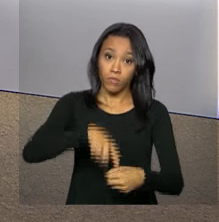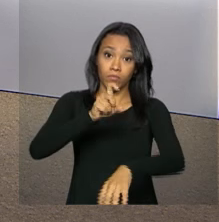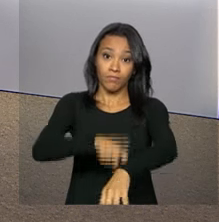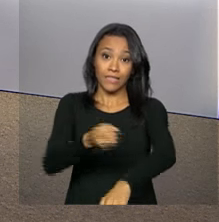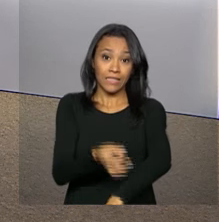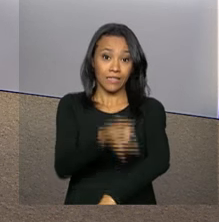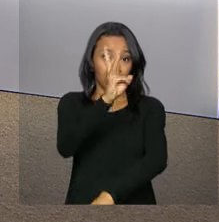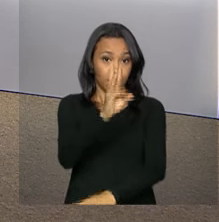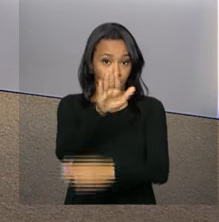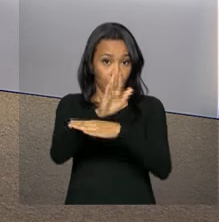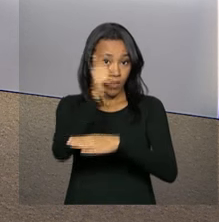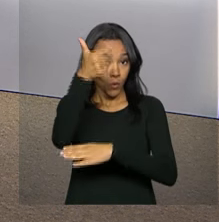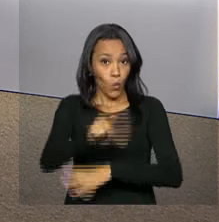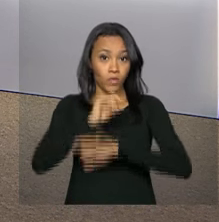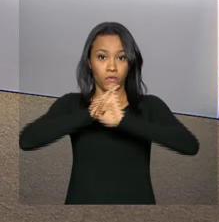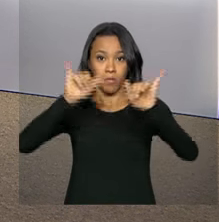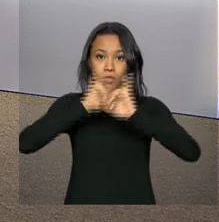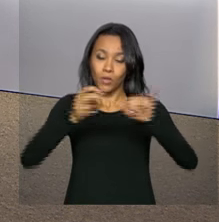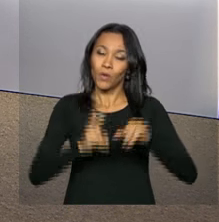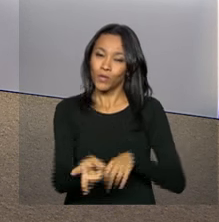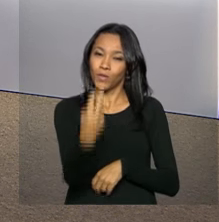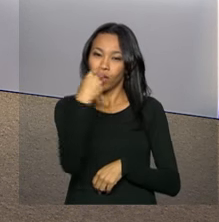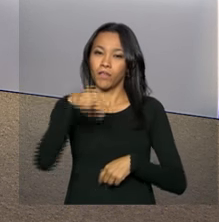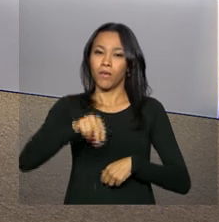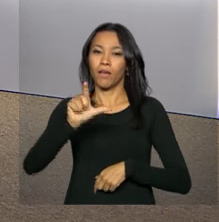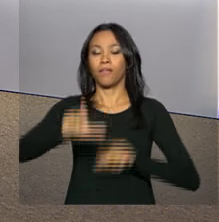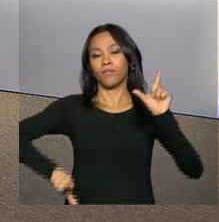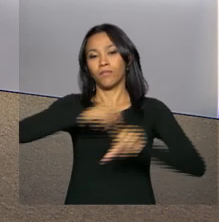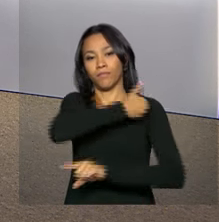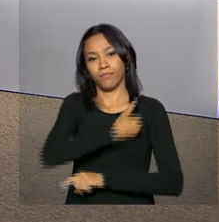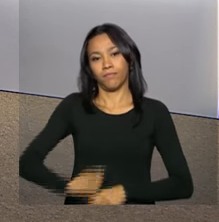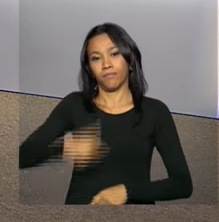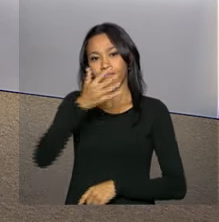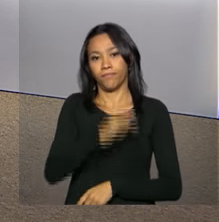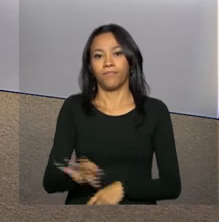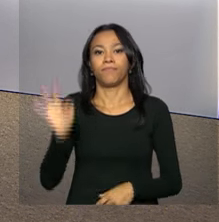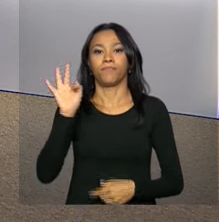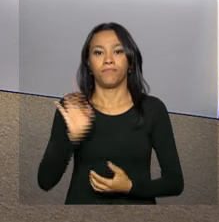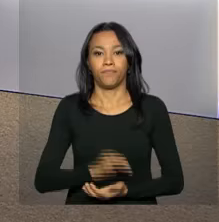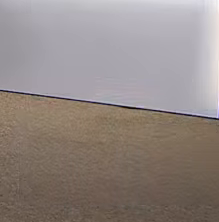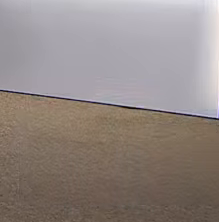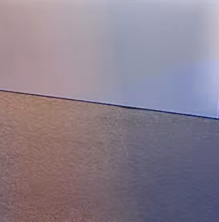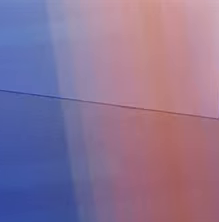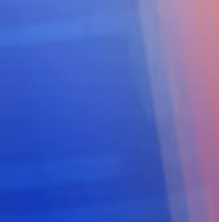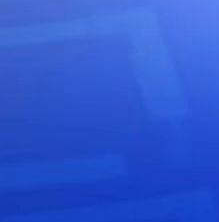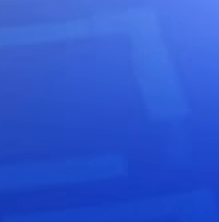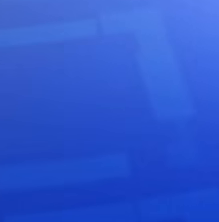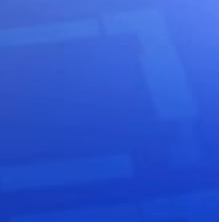15h com outras informações. Continue com a gente na NBR, a TV do Governo Federal.